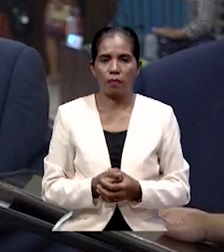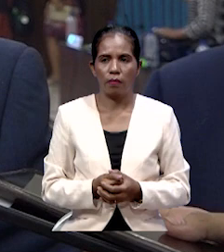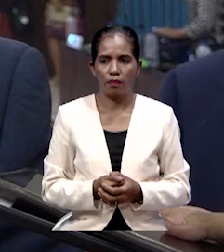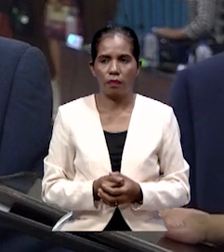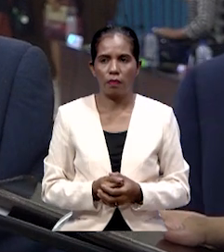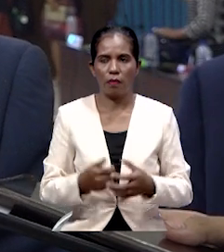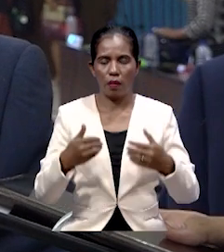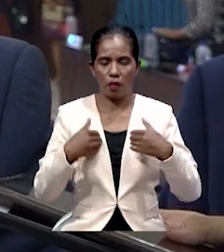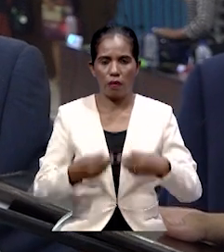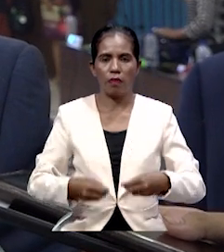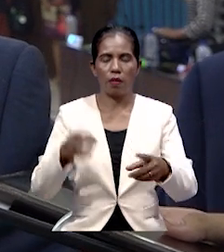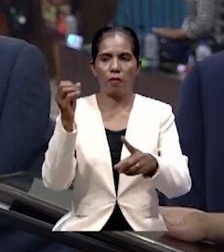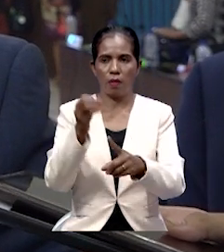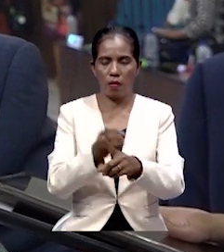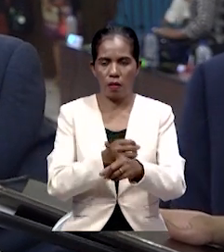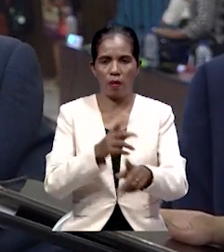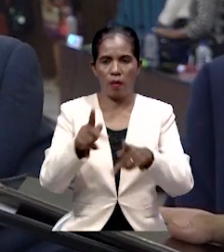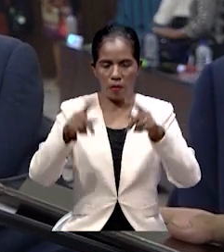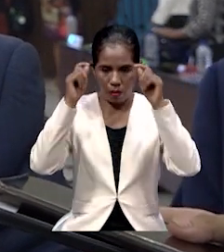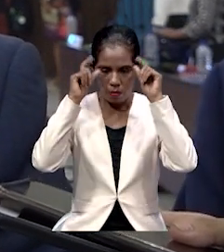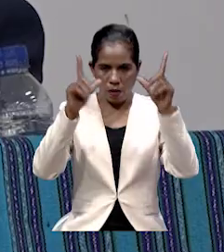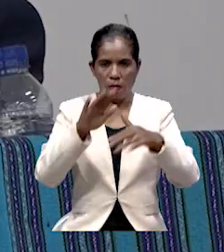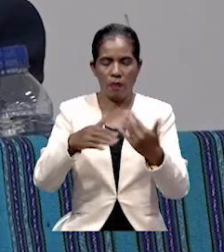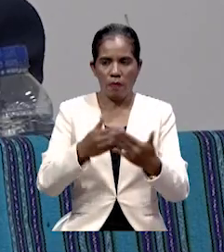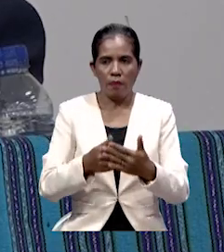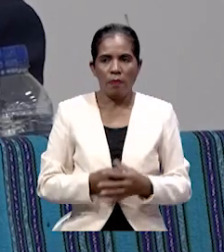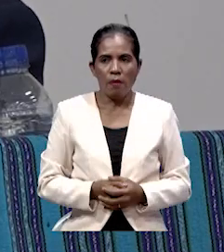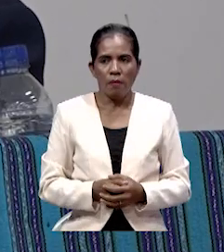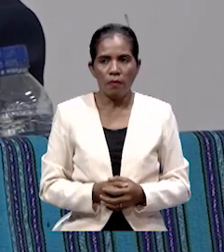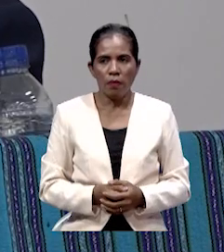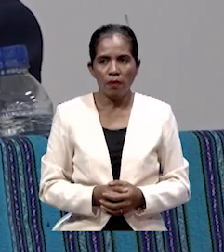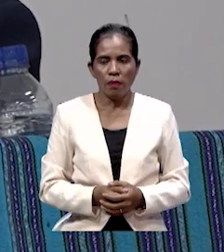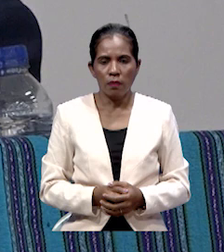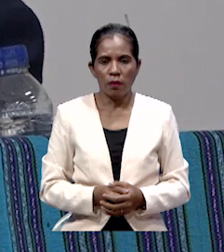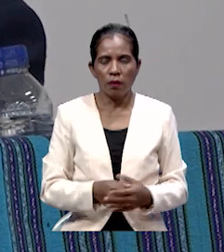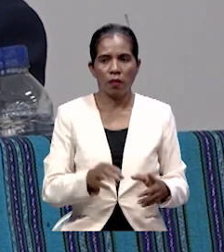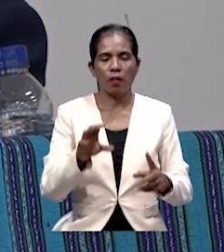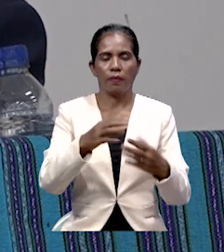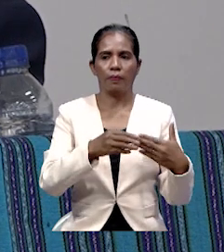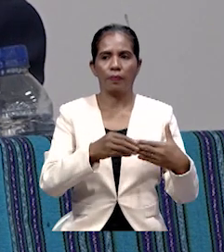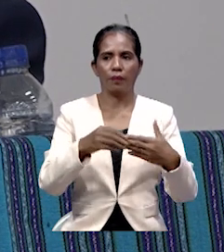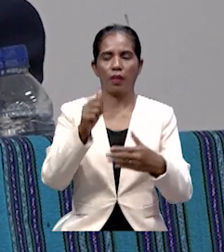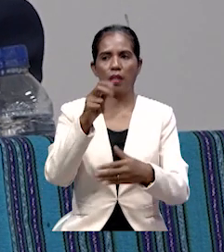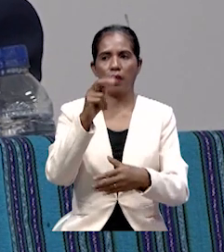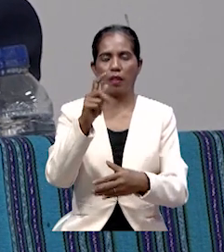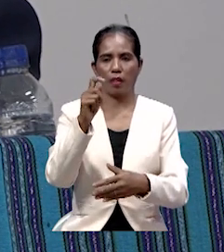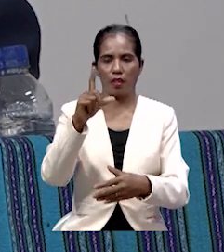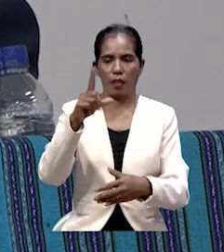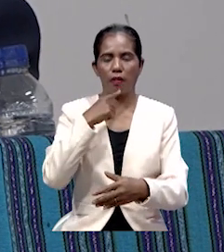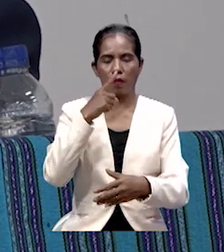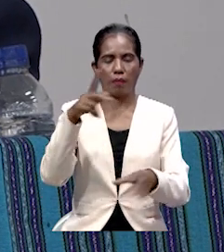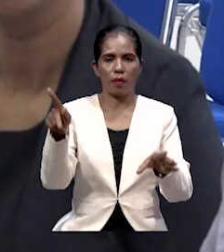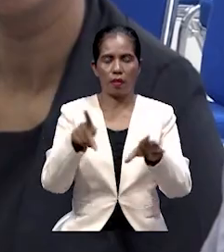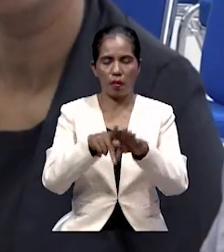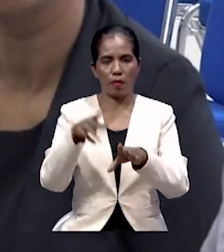hamus oportunidade ba timorense otot, idane ma kita buka. Coordenador-geral ANETL Haktuir, participação e a